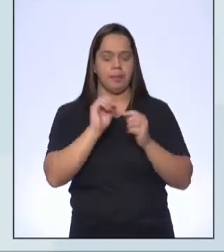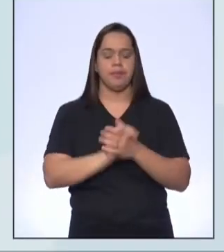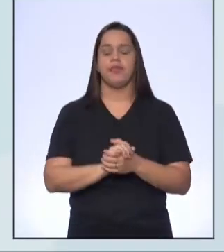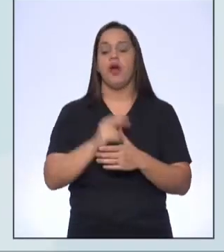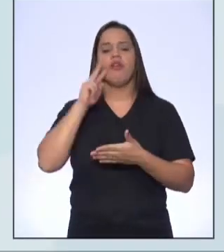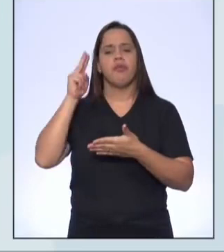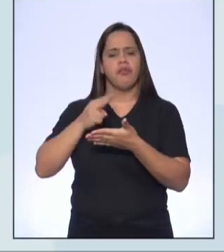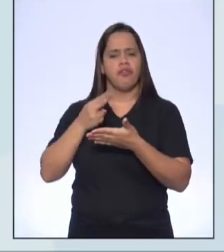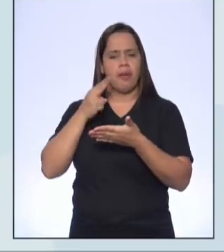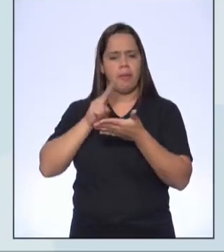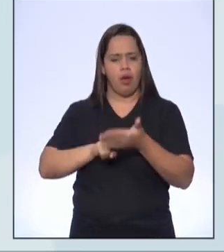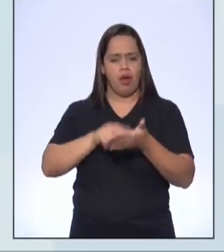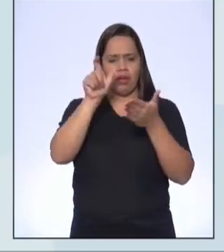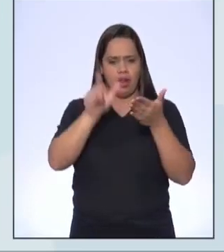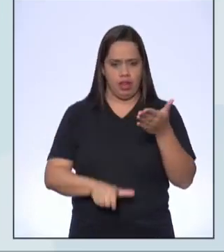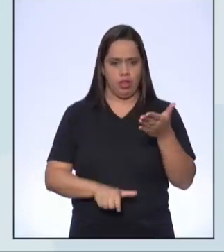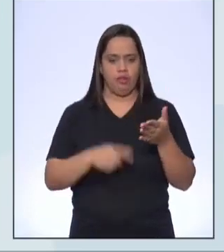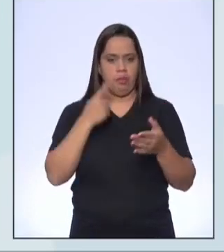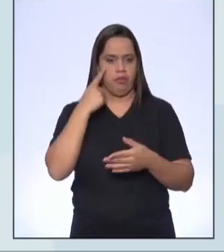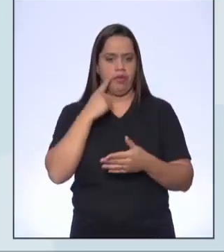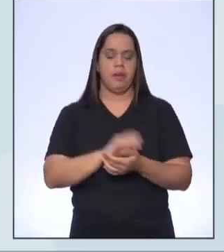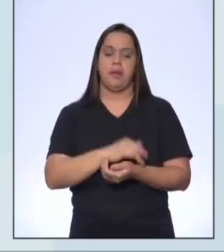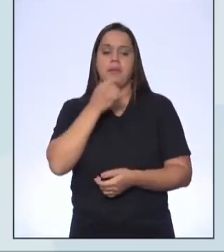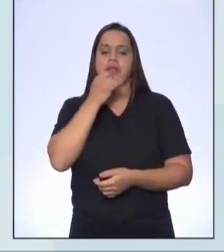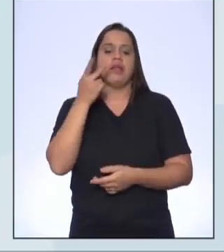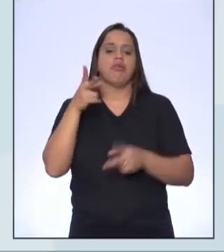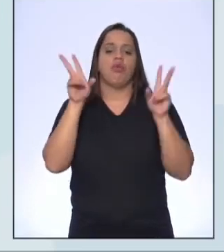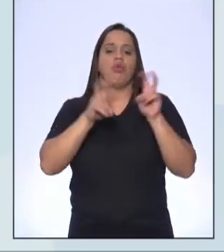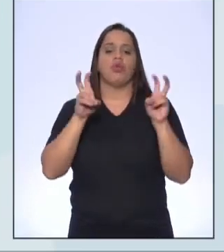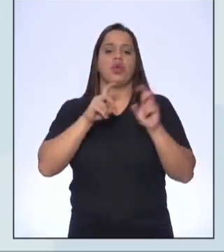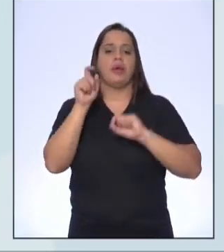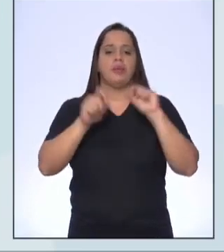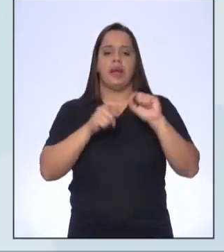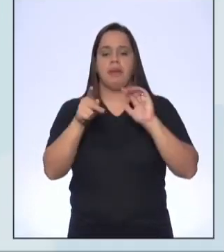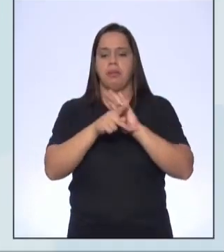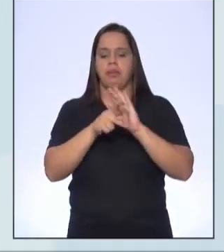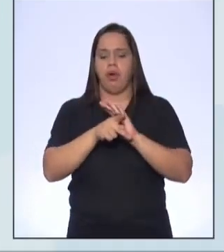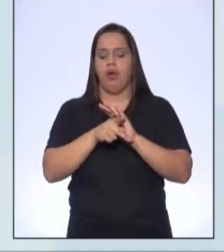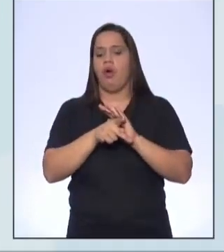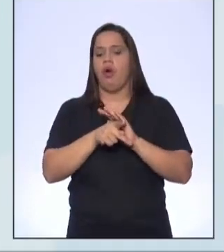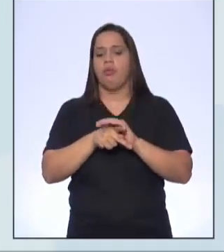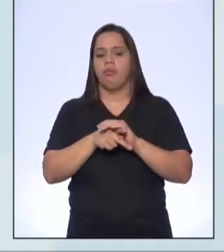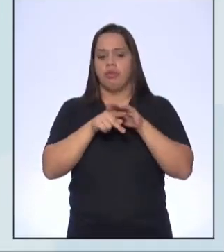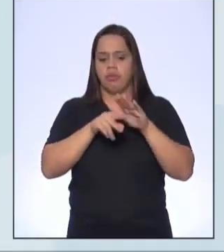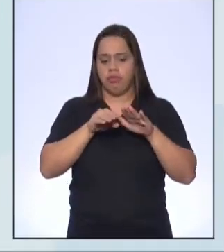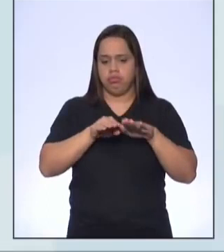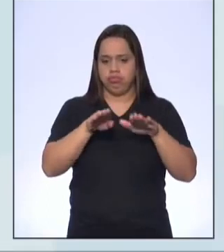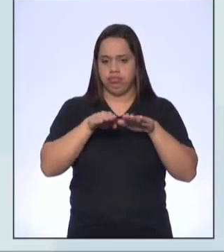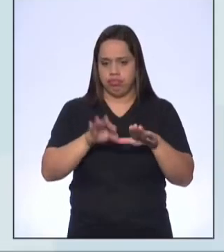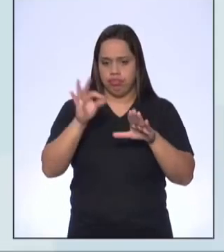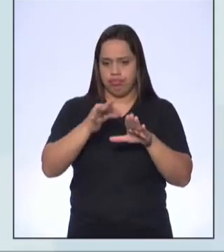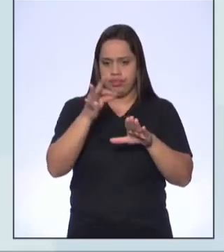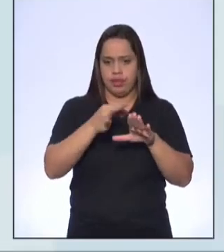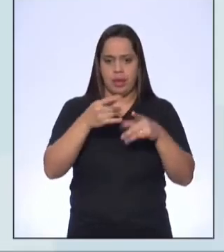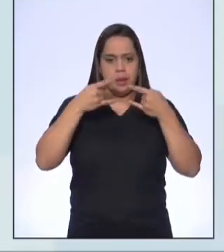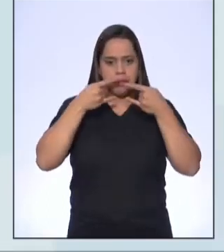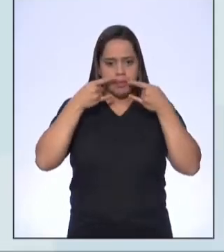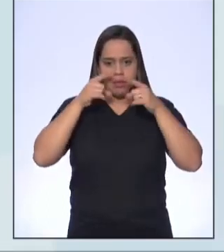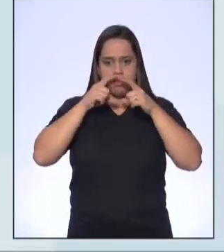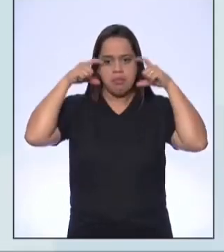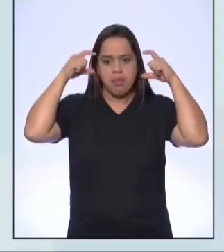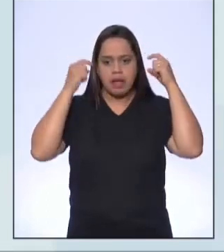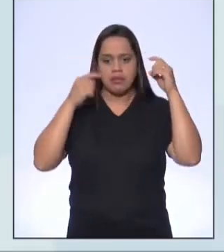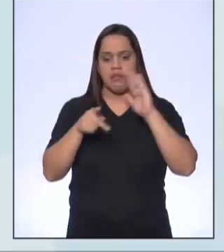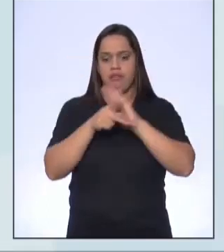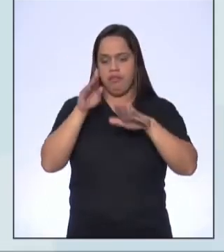Vamos supor que o assunto seja o das máscaras caseiras, né? E o leitor vá